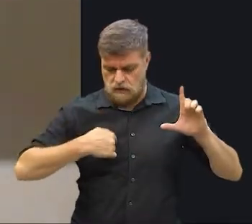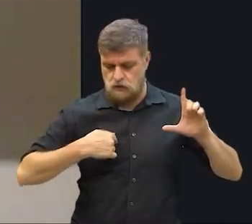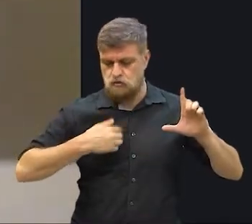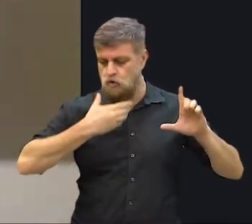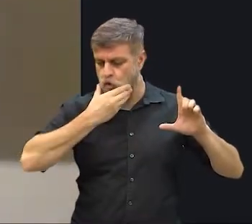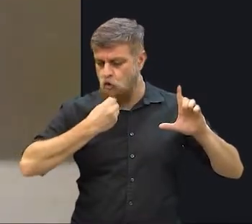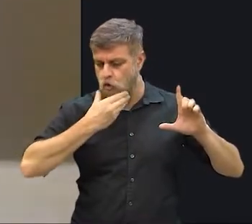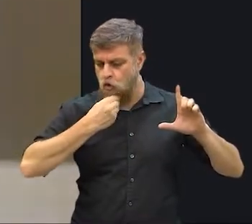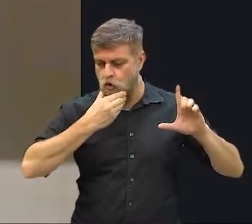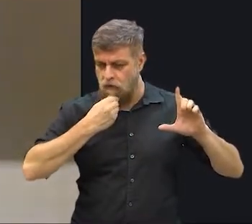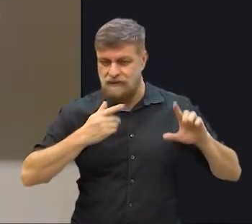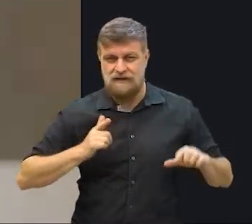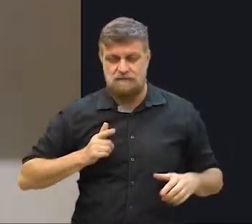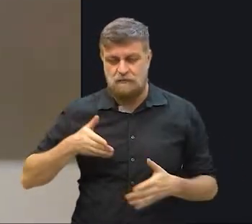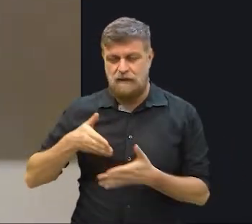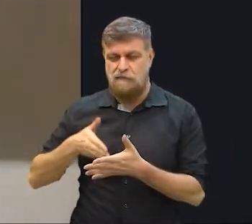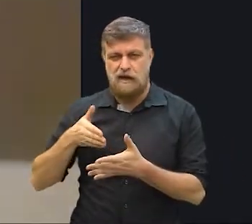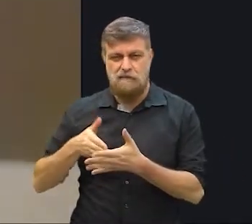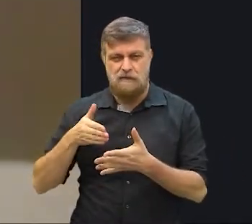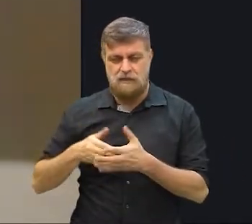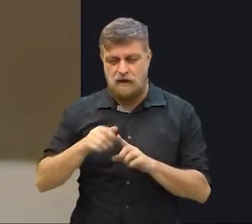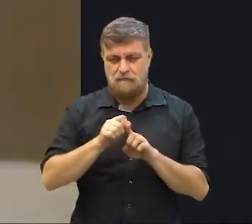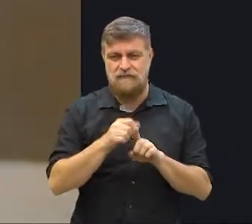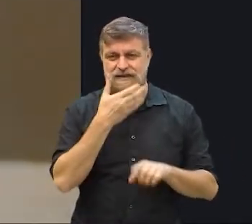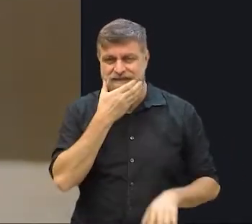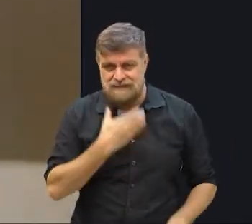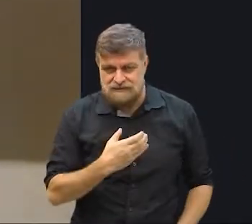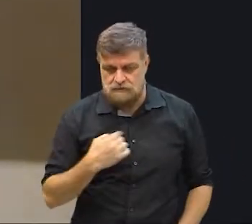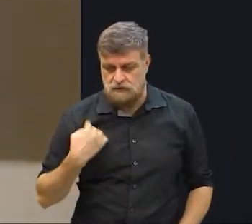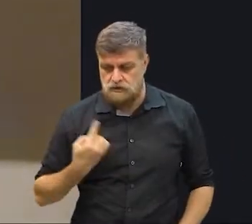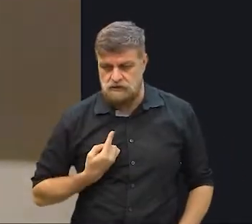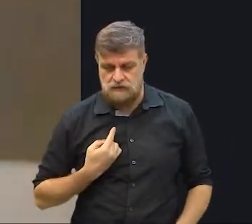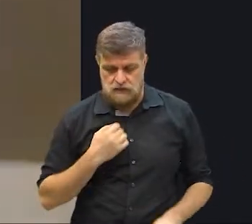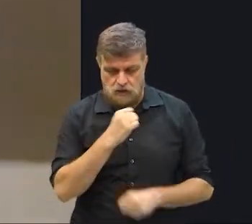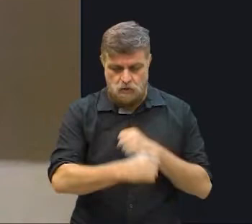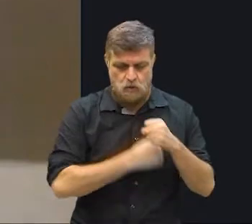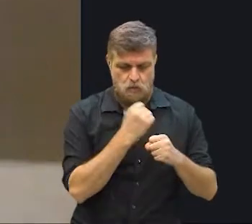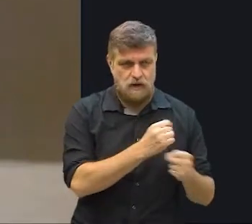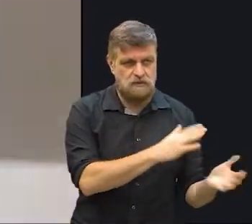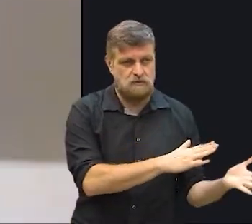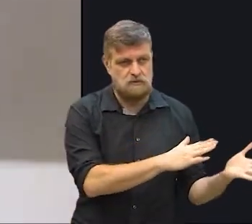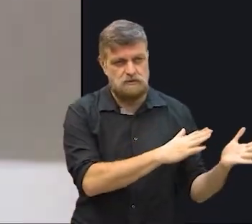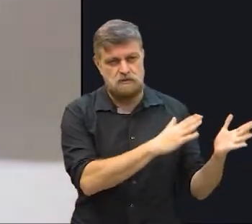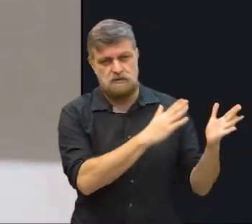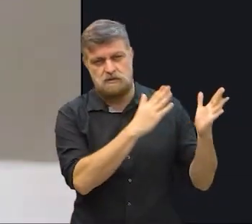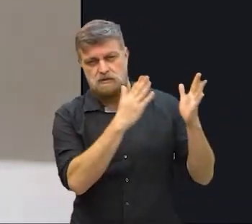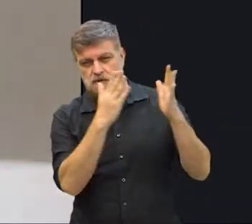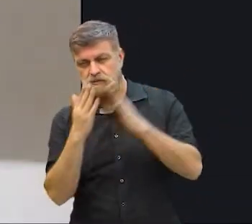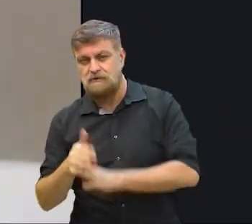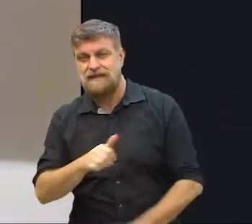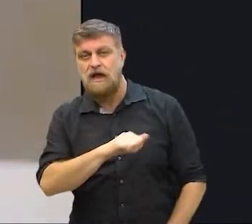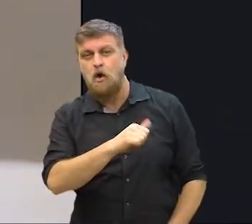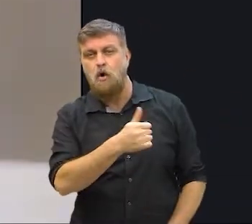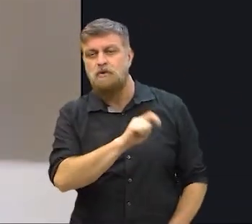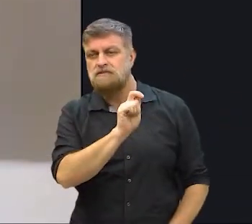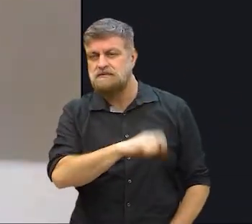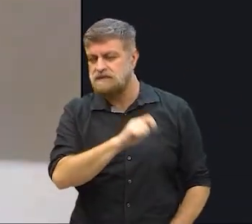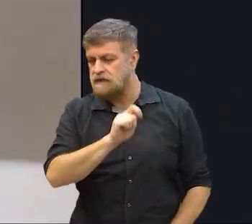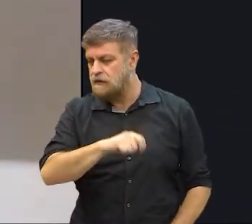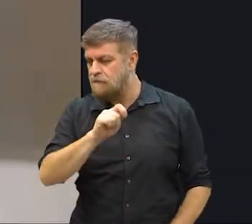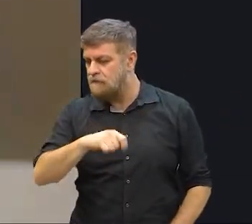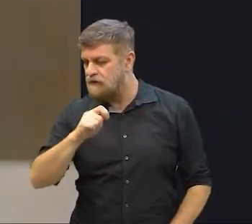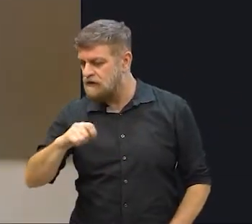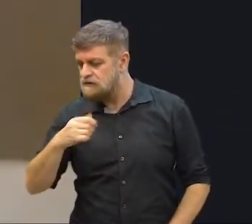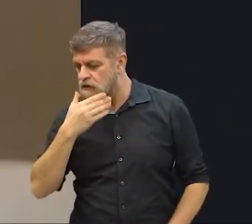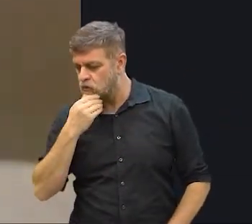lugar de fala. E como ficou restrito a dezembro, a gente tem um ano todinho, 11